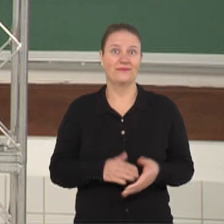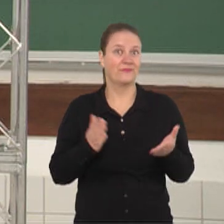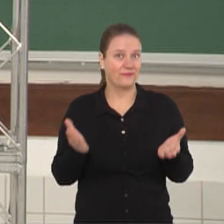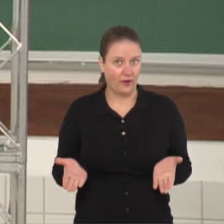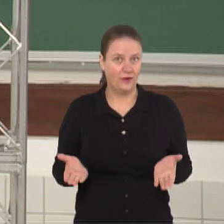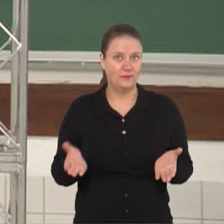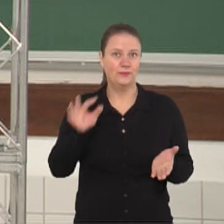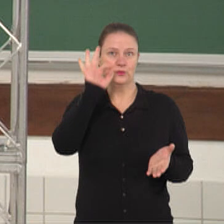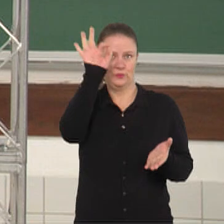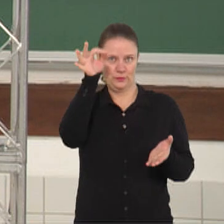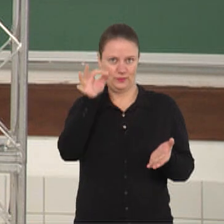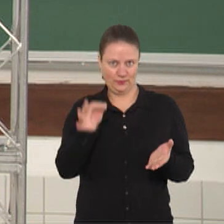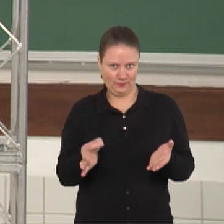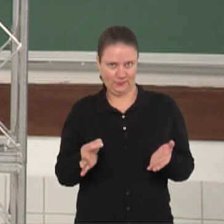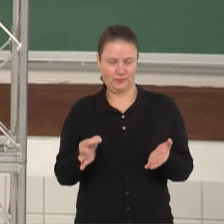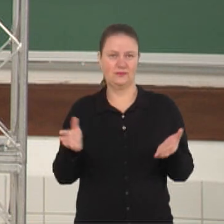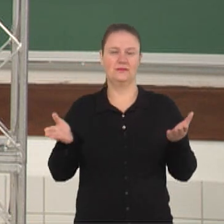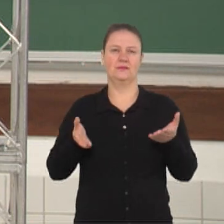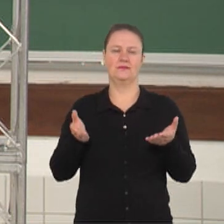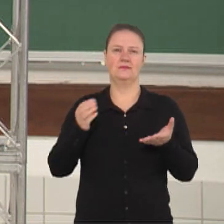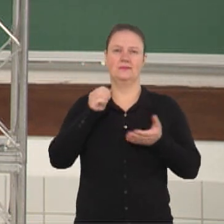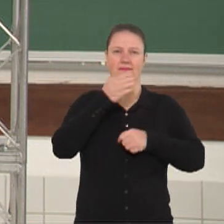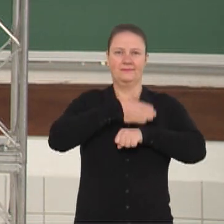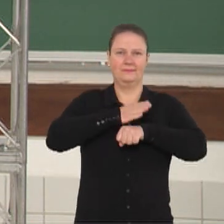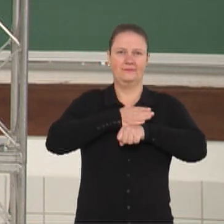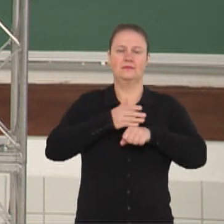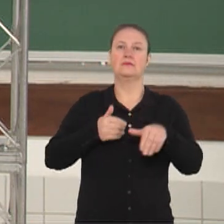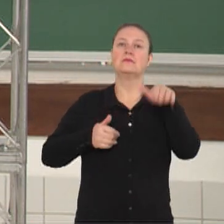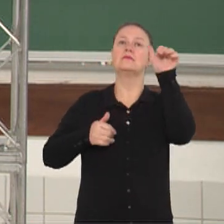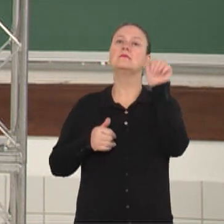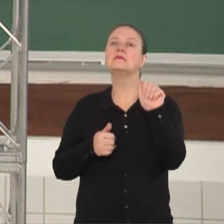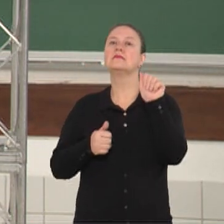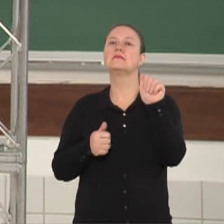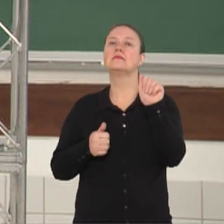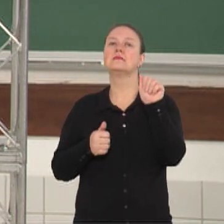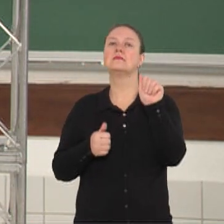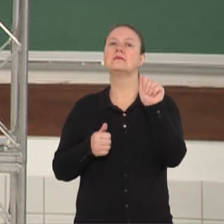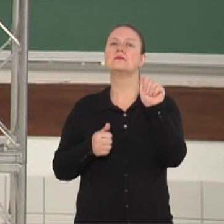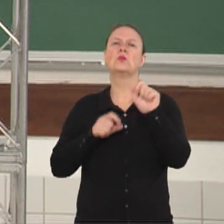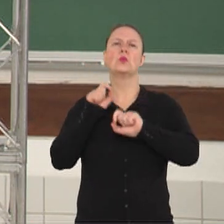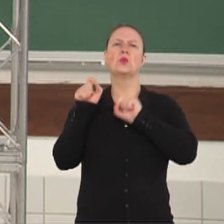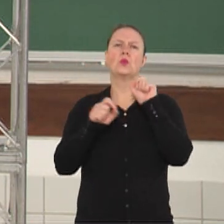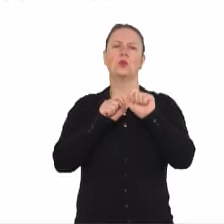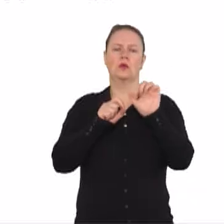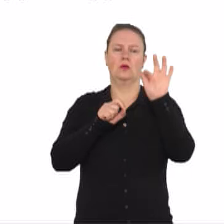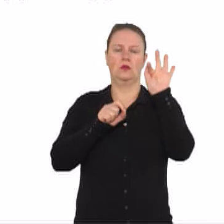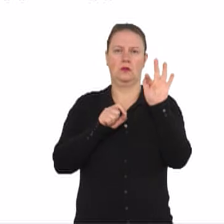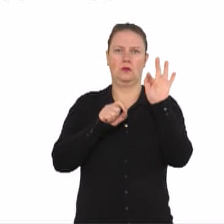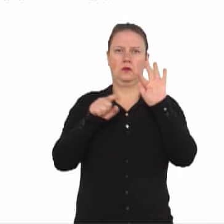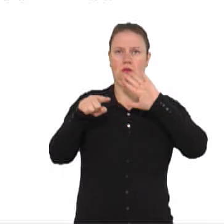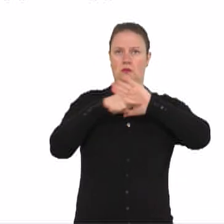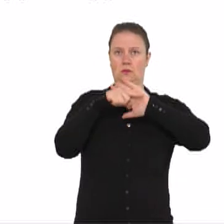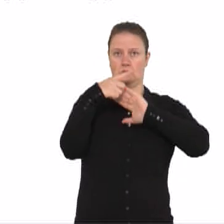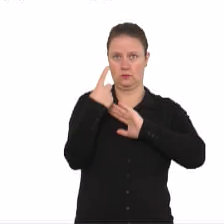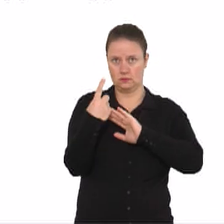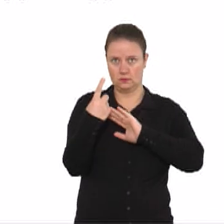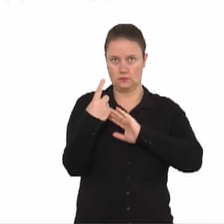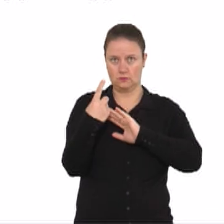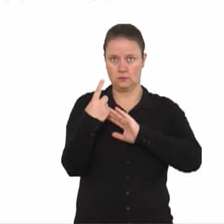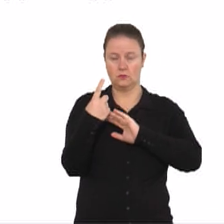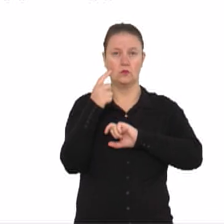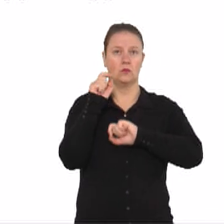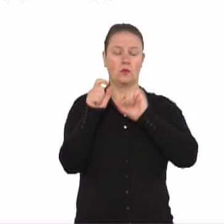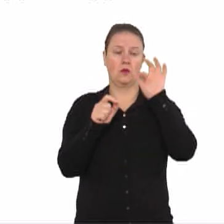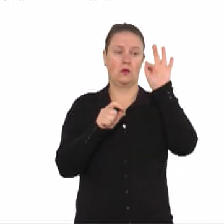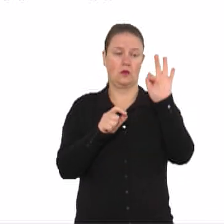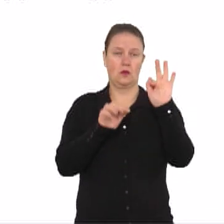Hora da correção. Vamos olhar o exercício. Letra A. Calcule f de menos 1, sendo